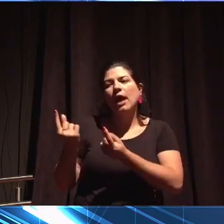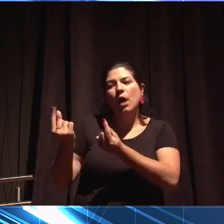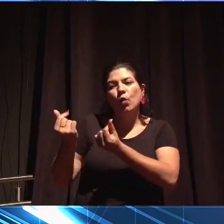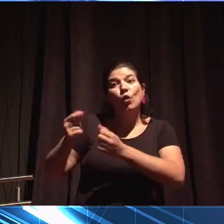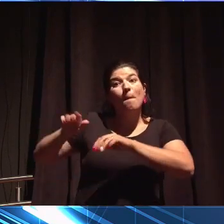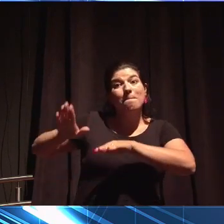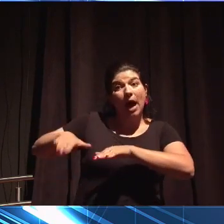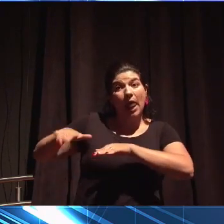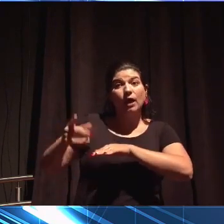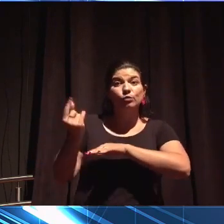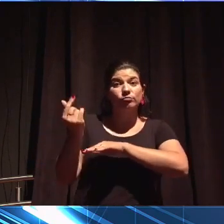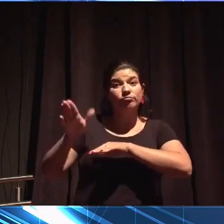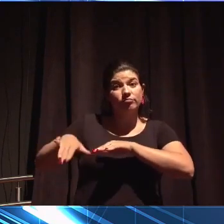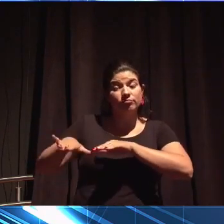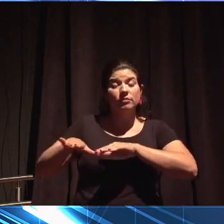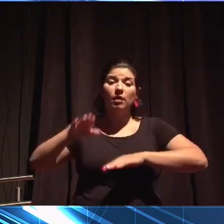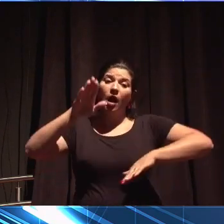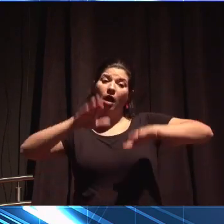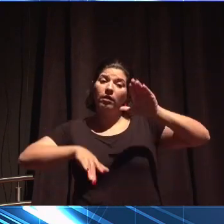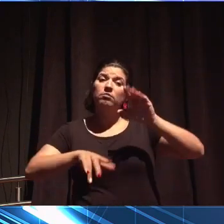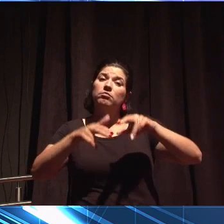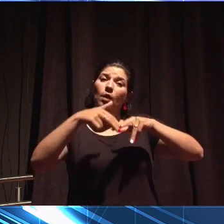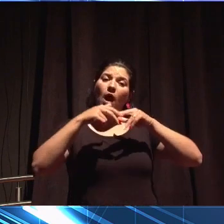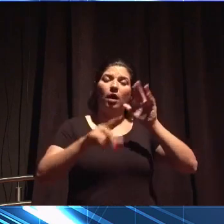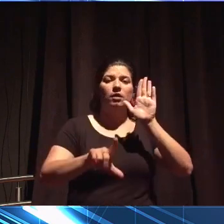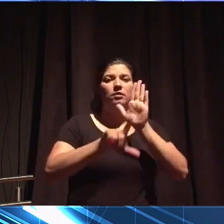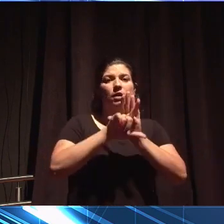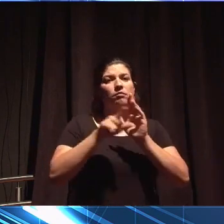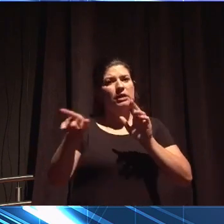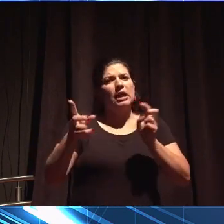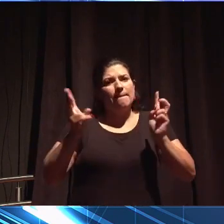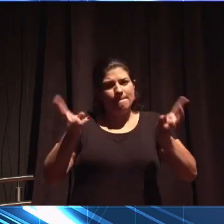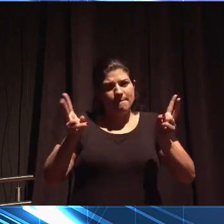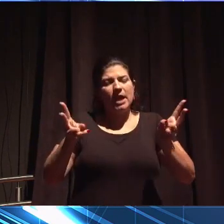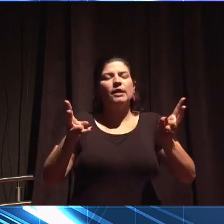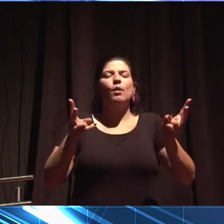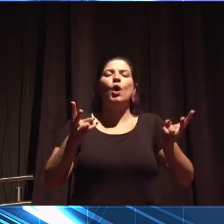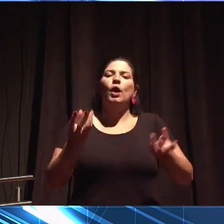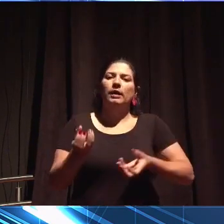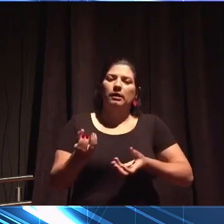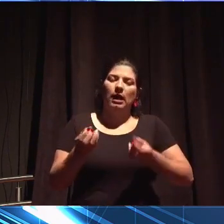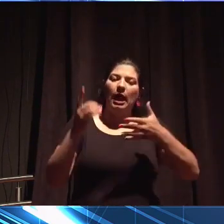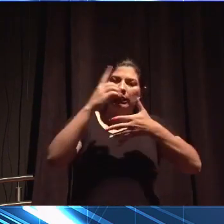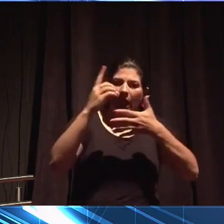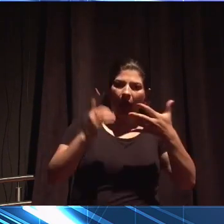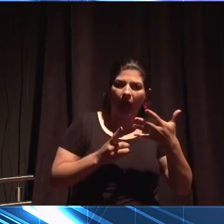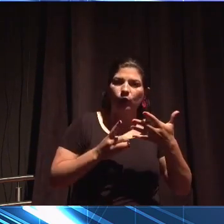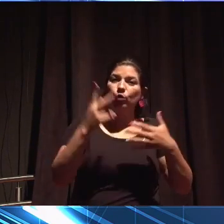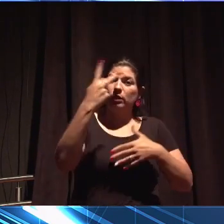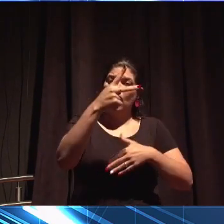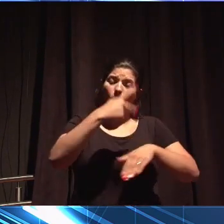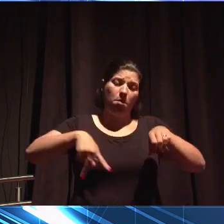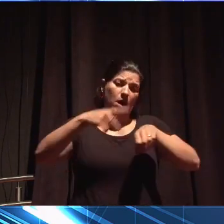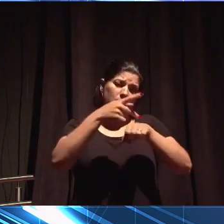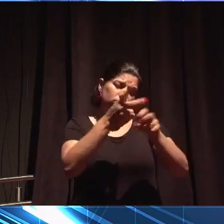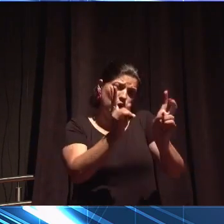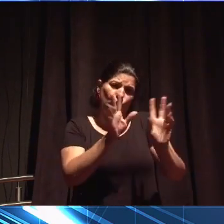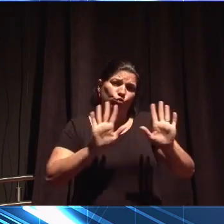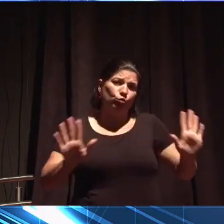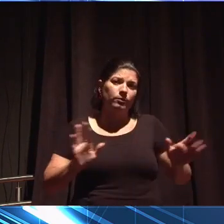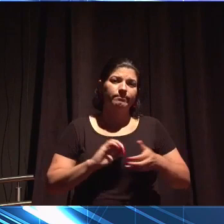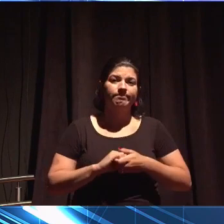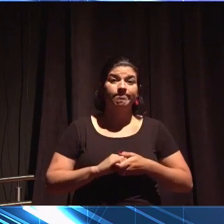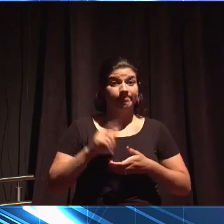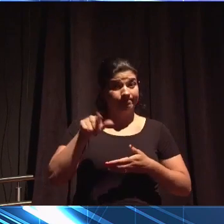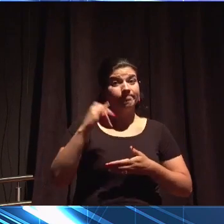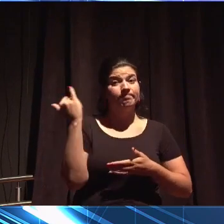mais barato, e talvez por questões de legislação, você só mantém esse dado armazenado, às vezes, no seu país. Então, essa questão